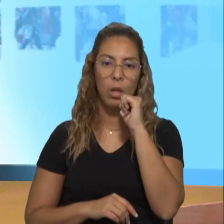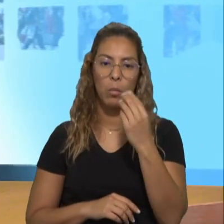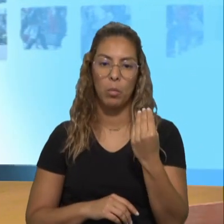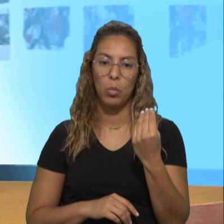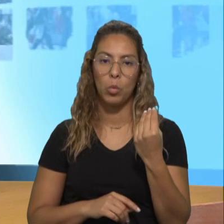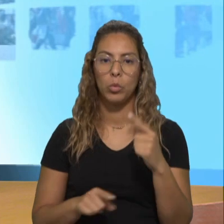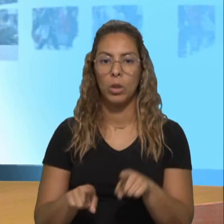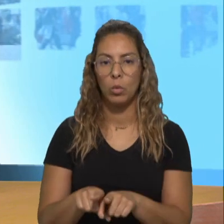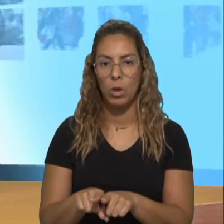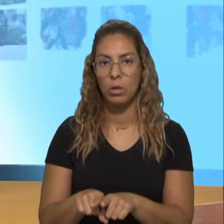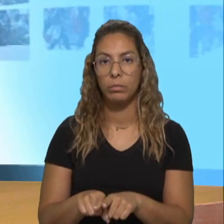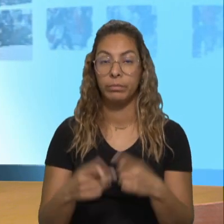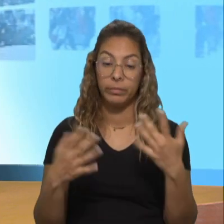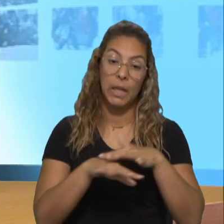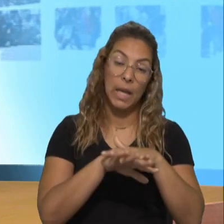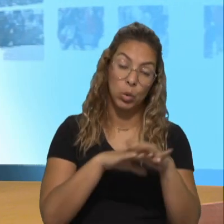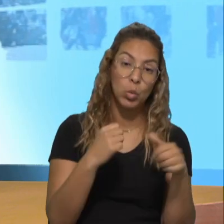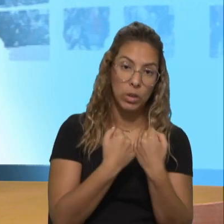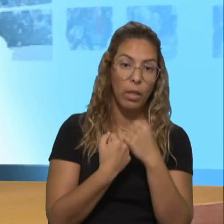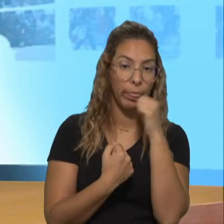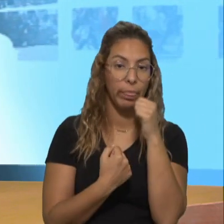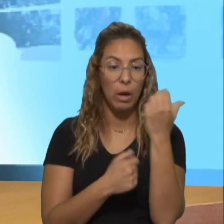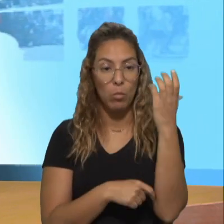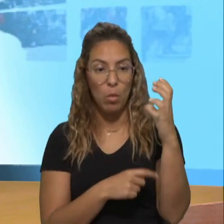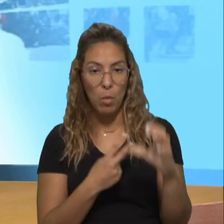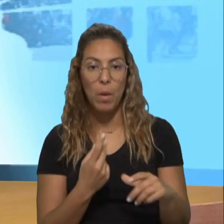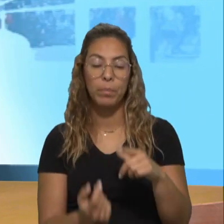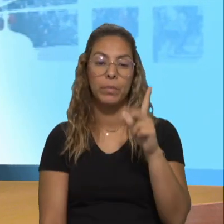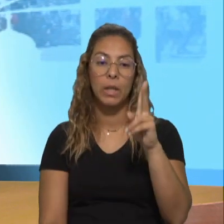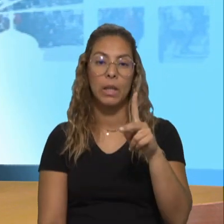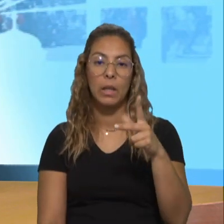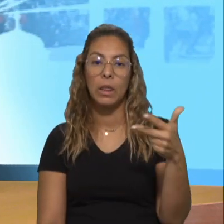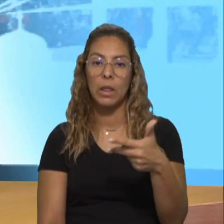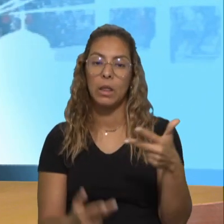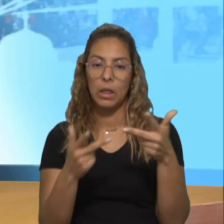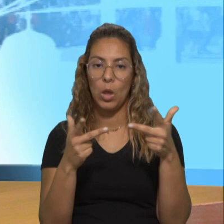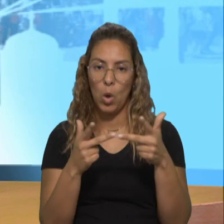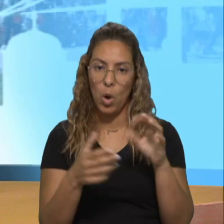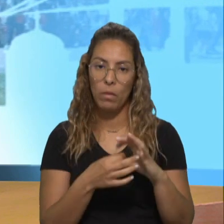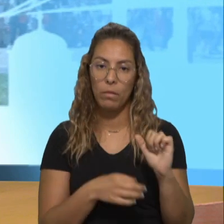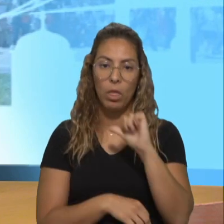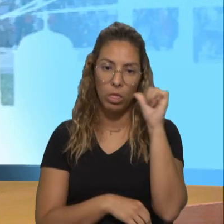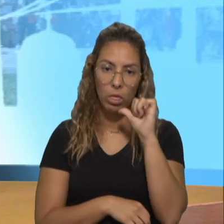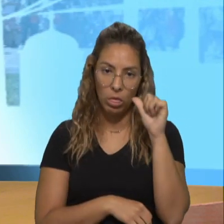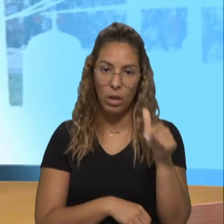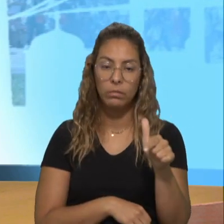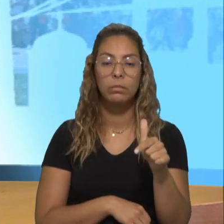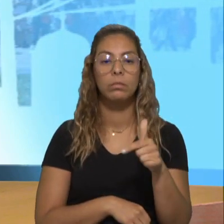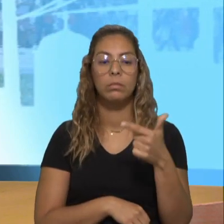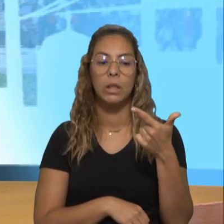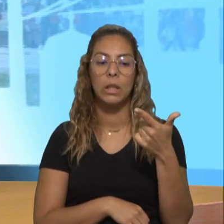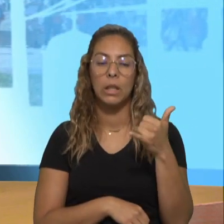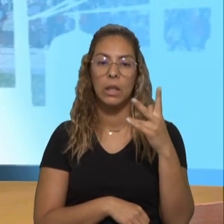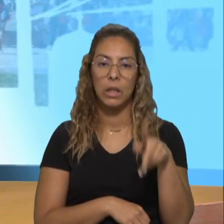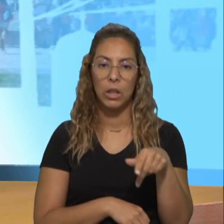campanha eleitoral, mais uma vez, em redes sociais, especialmente o TikTok tem ganhado muita importância na questão da campanha